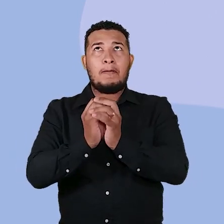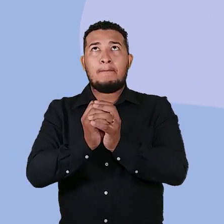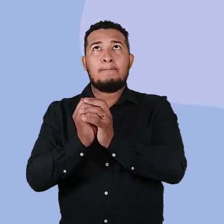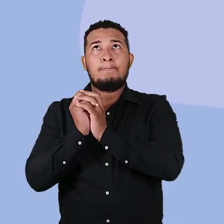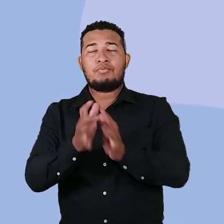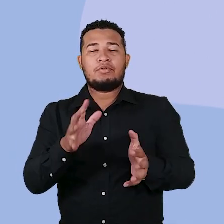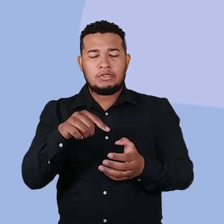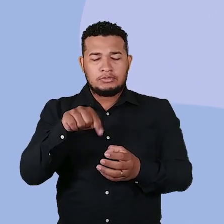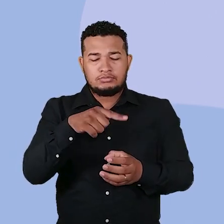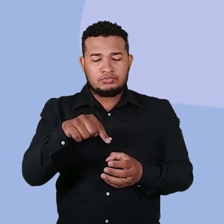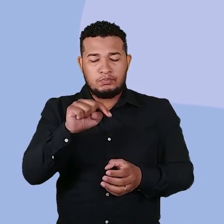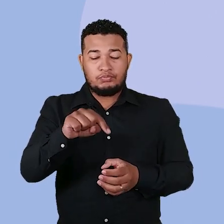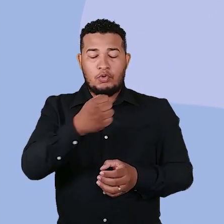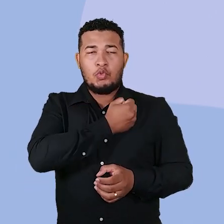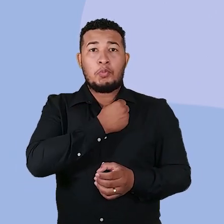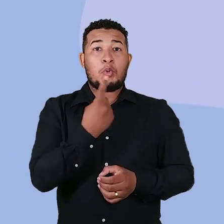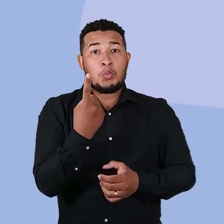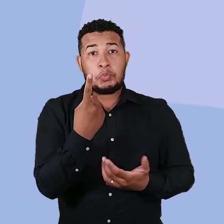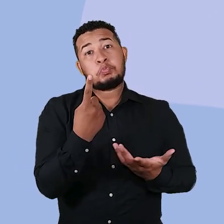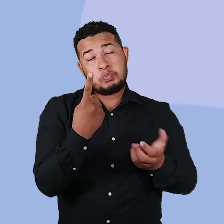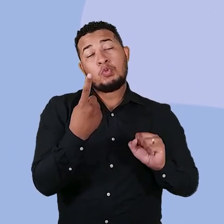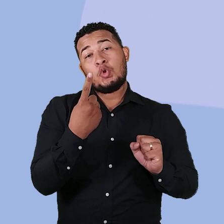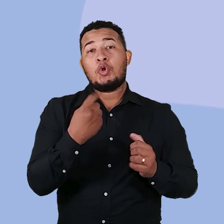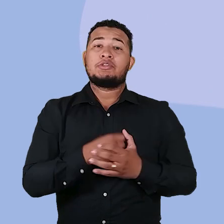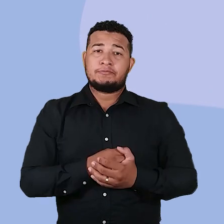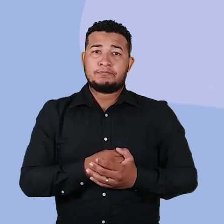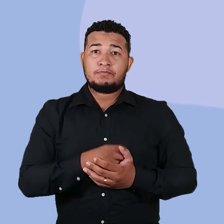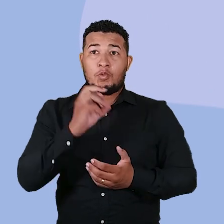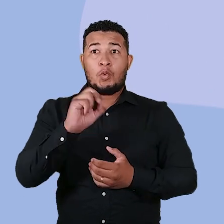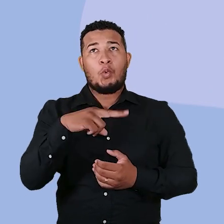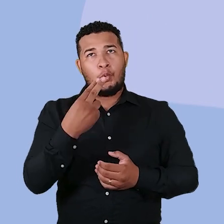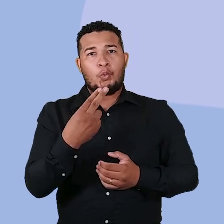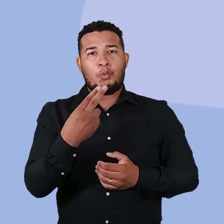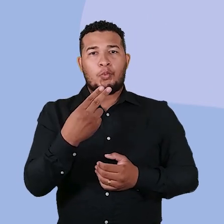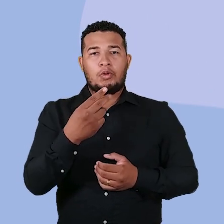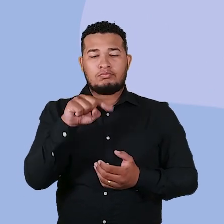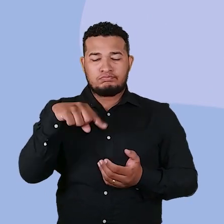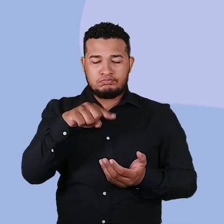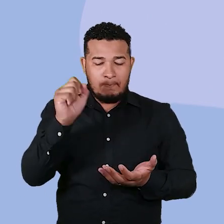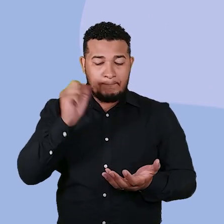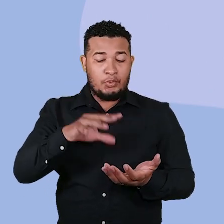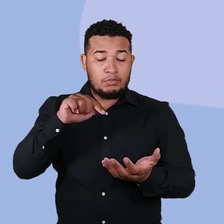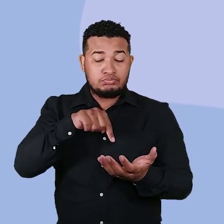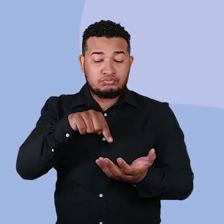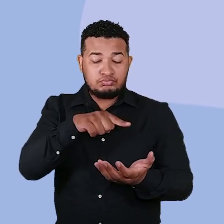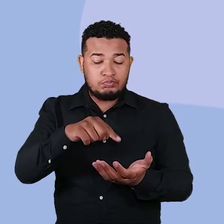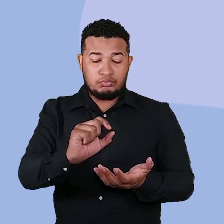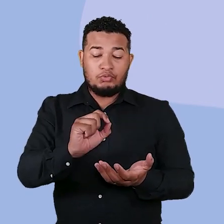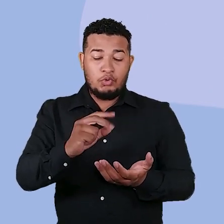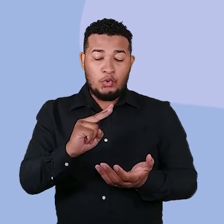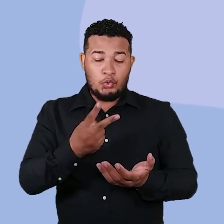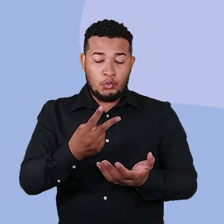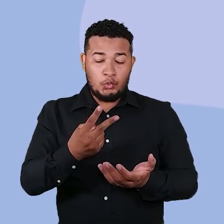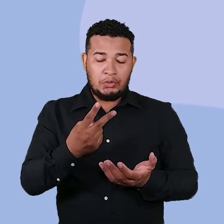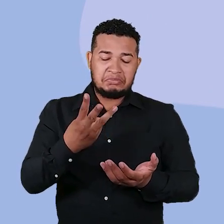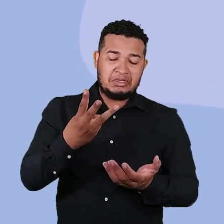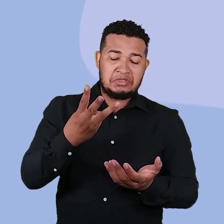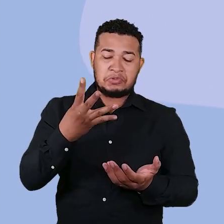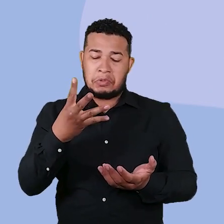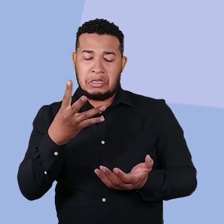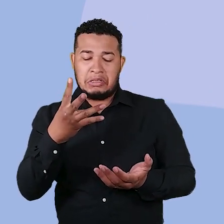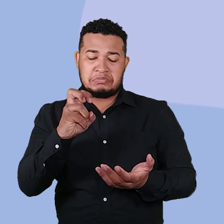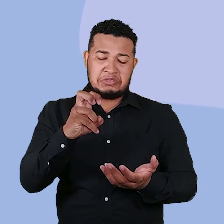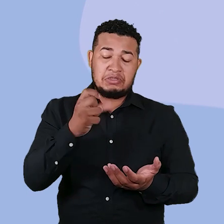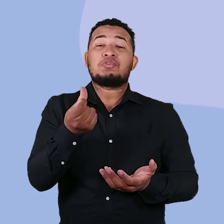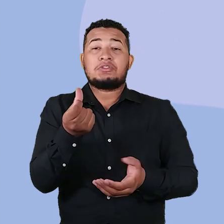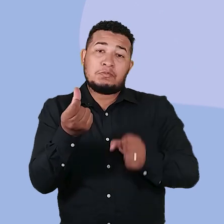posso jogar o dado e cair aí na face superior o número um ou número dois pode cair